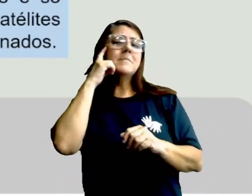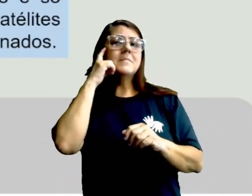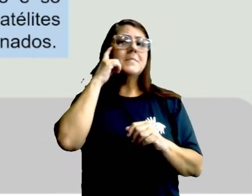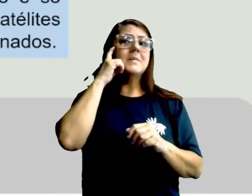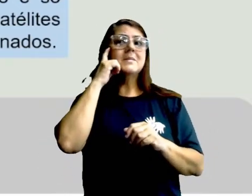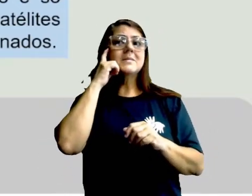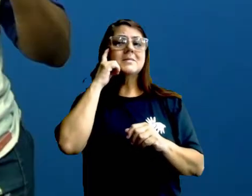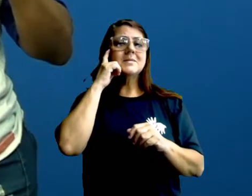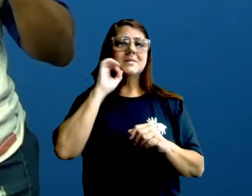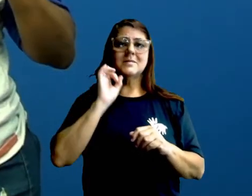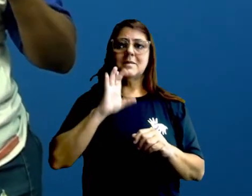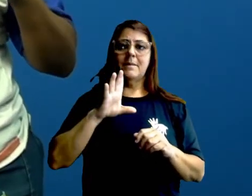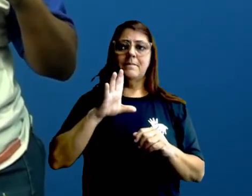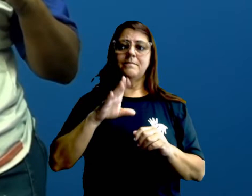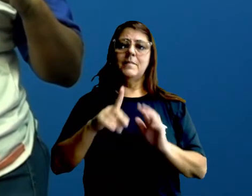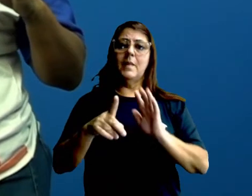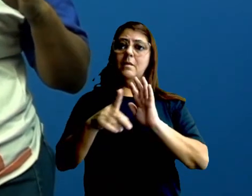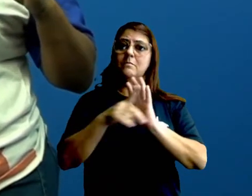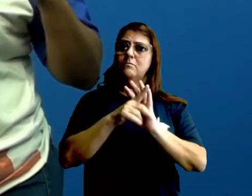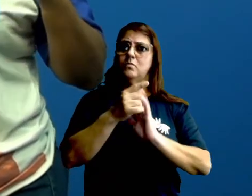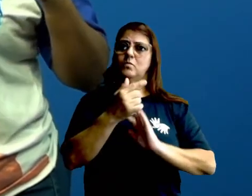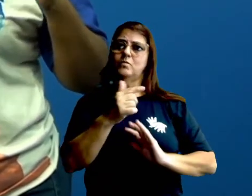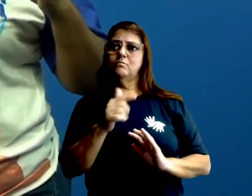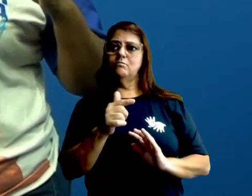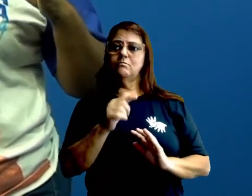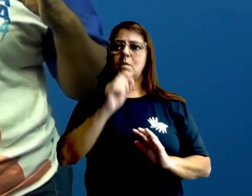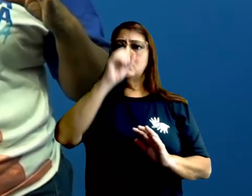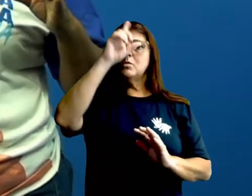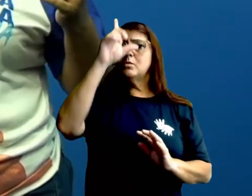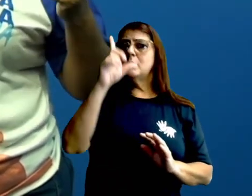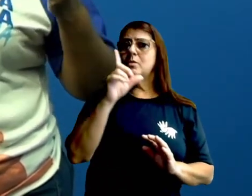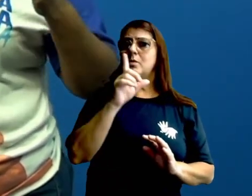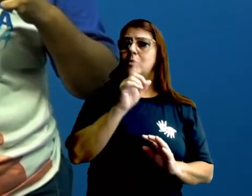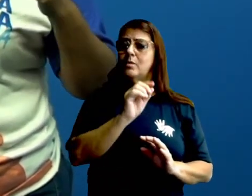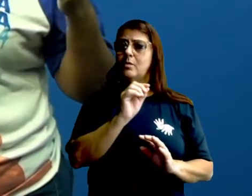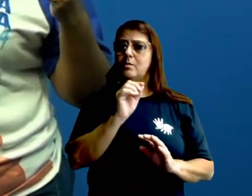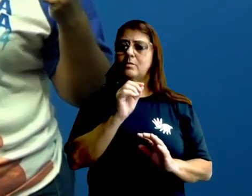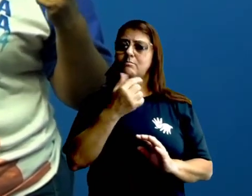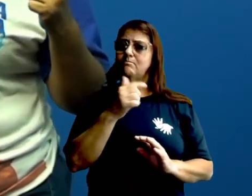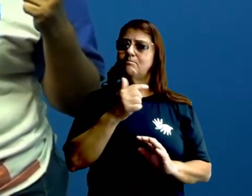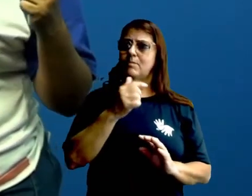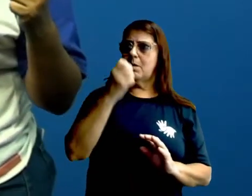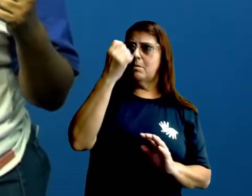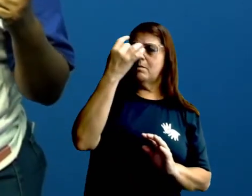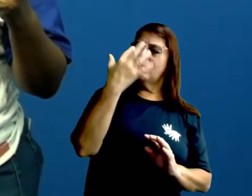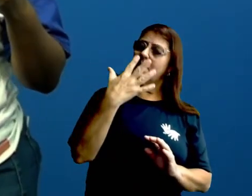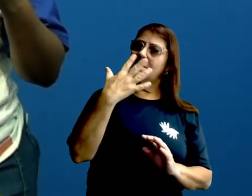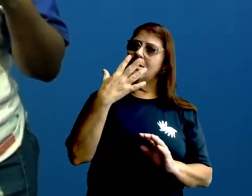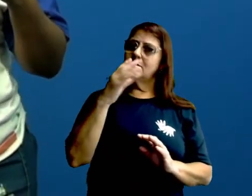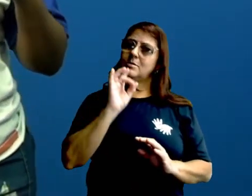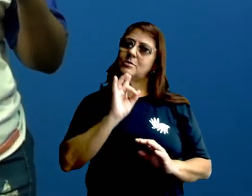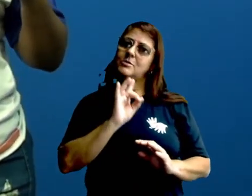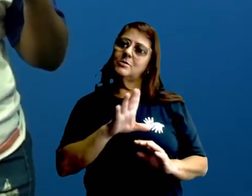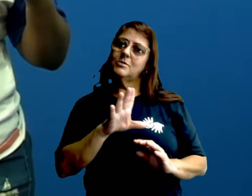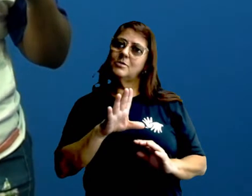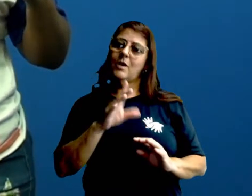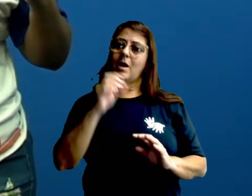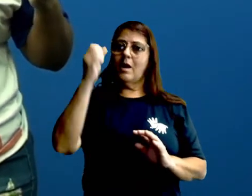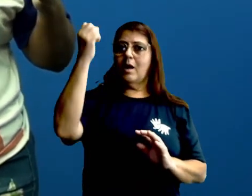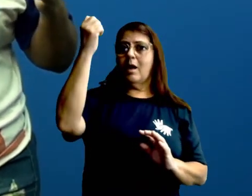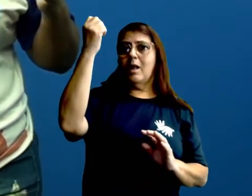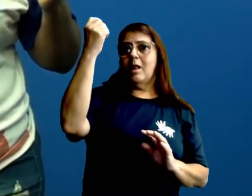Viram, gente, como é? Não esqueçam, tá certo? Os astros iluminados, eles não têm luz própria, eles emitem geralmente a